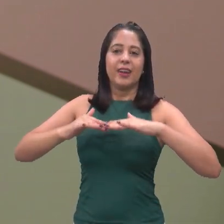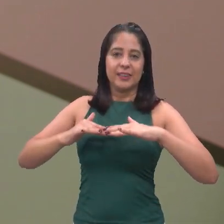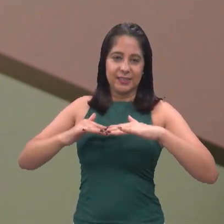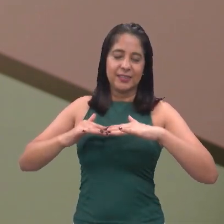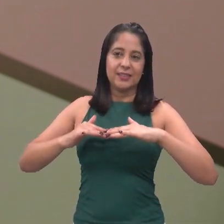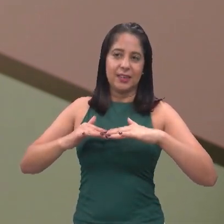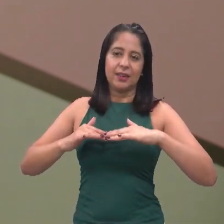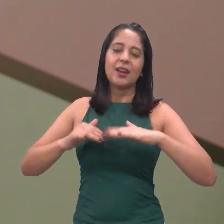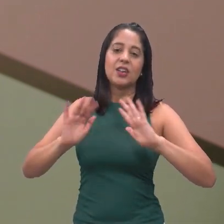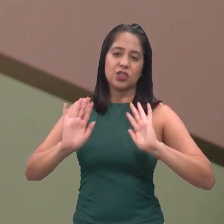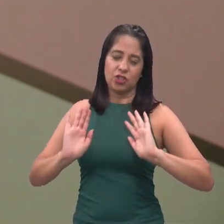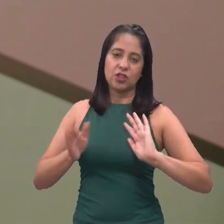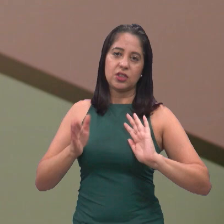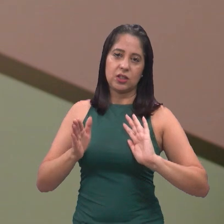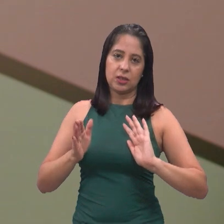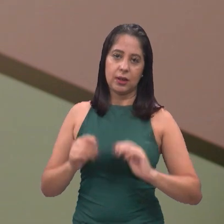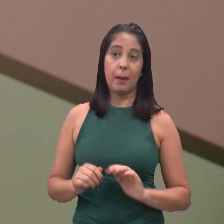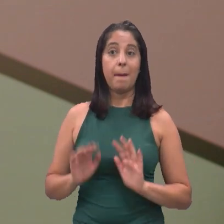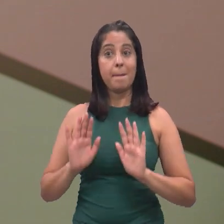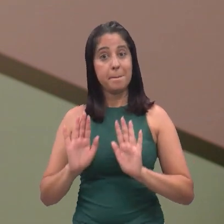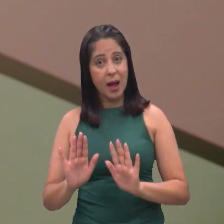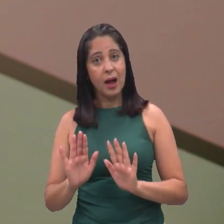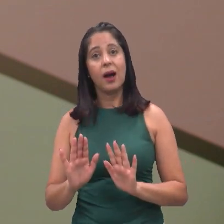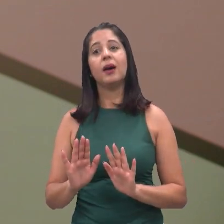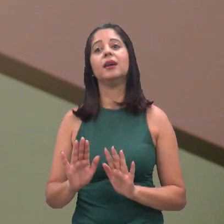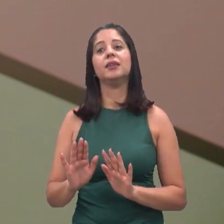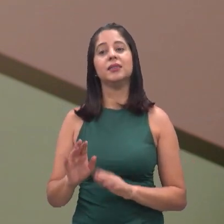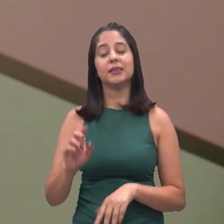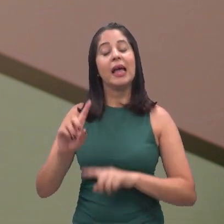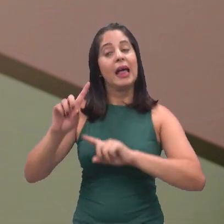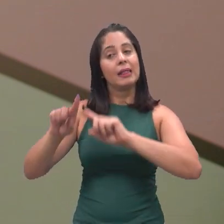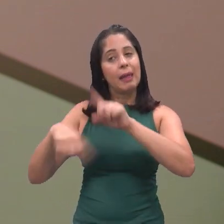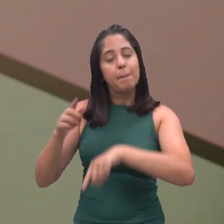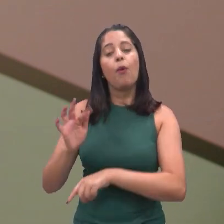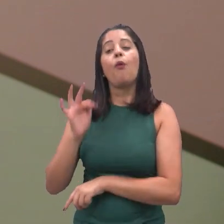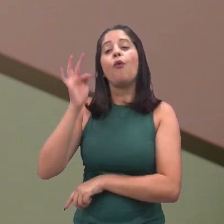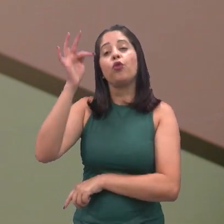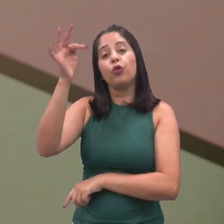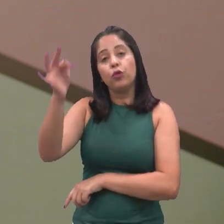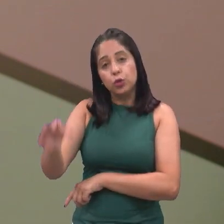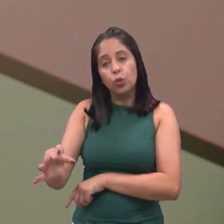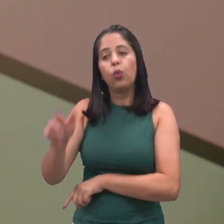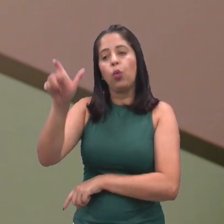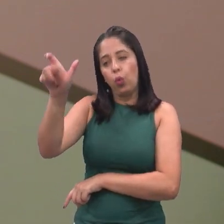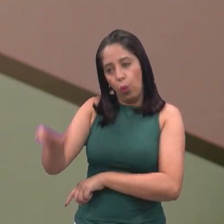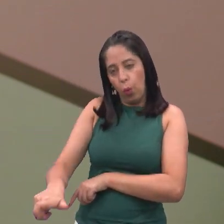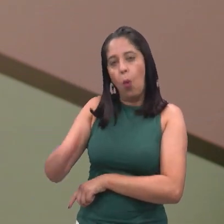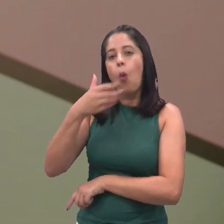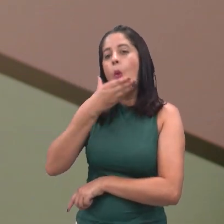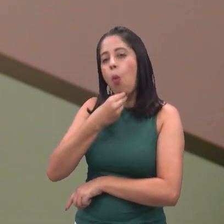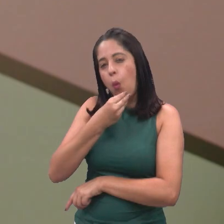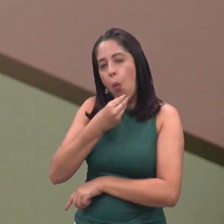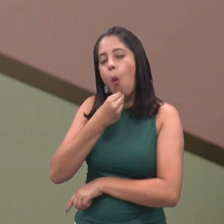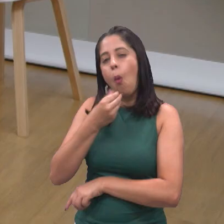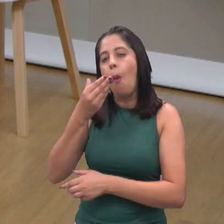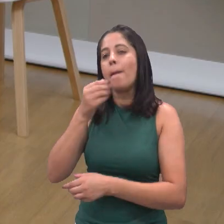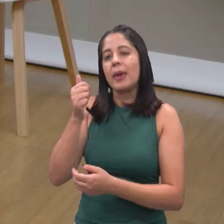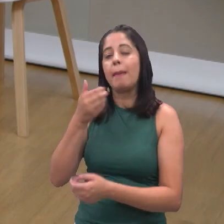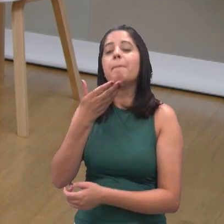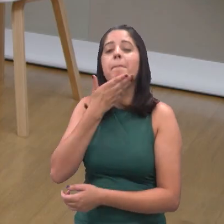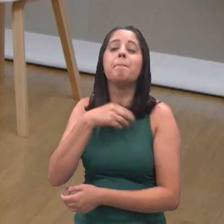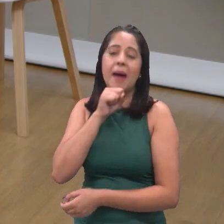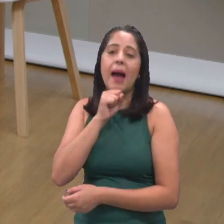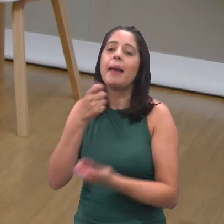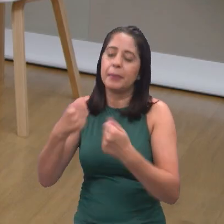Então, só mesmo o pai lá, quando tem um contato muito próximo, precisa fazer esse reforço. Sim. E como é uma doença que já